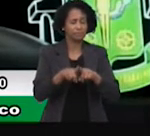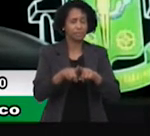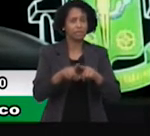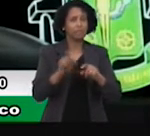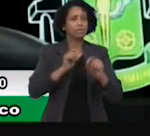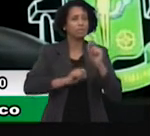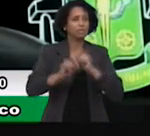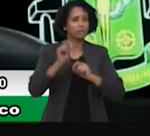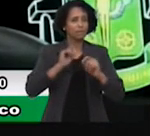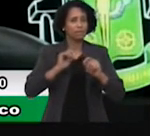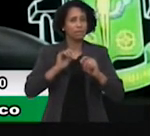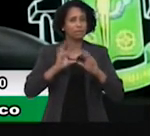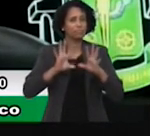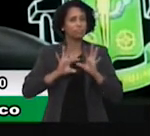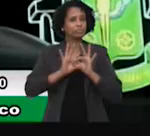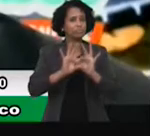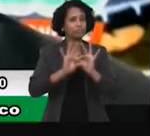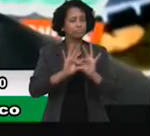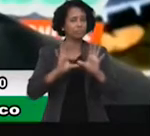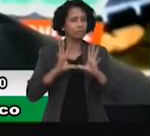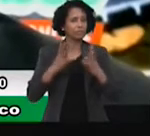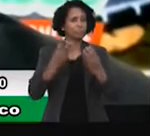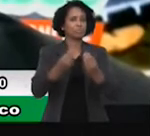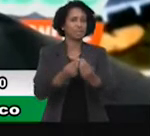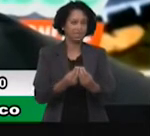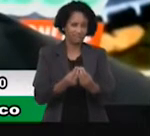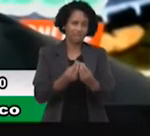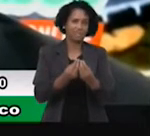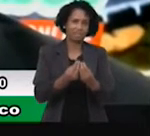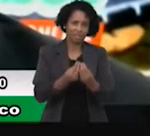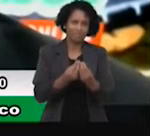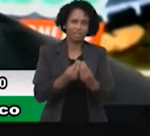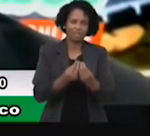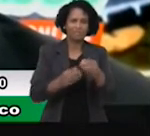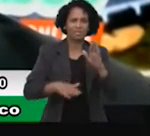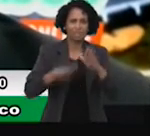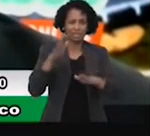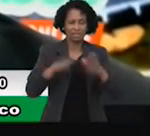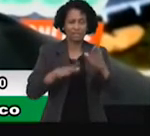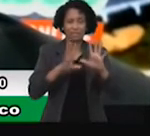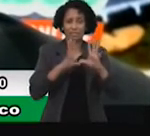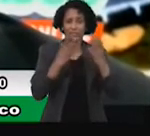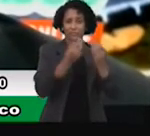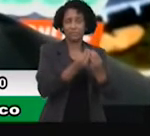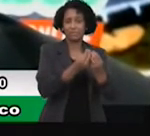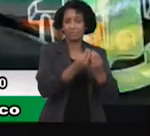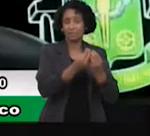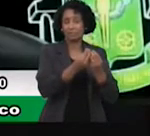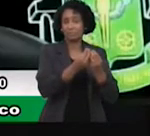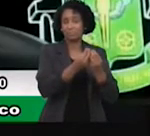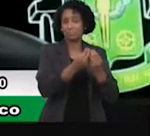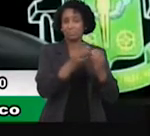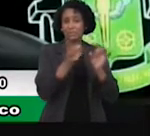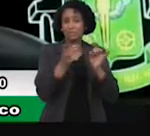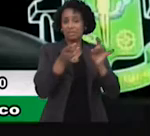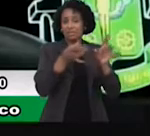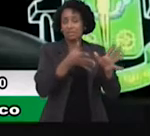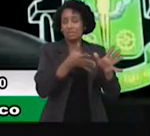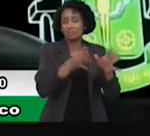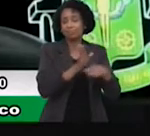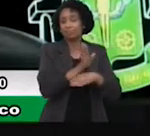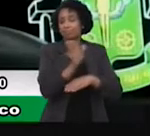A gente, de fato, se abdica da nossa família, muitas das vezes, está na rua atendendo, abrindo mão do momento